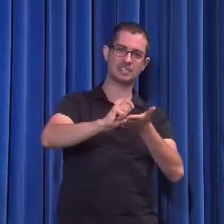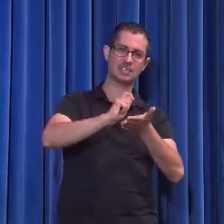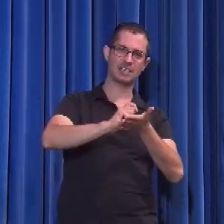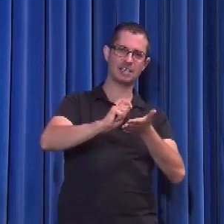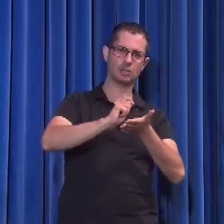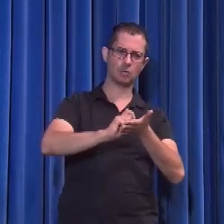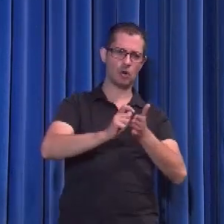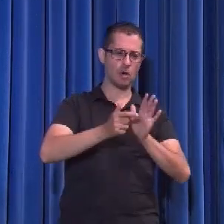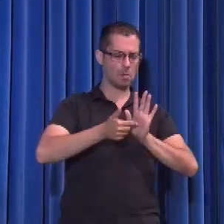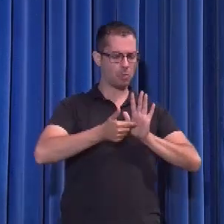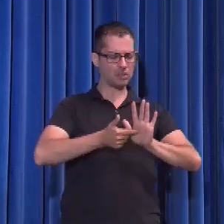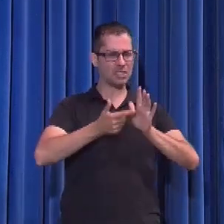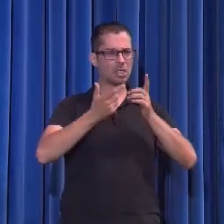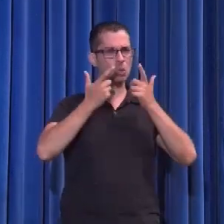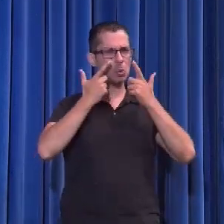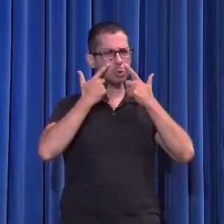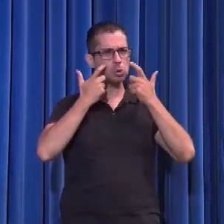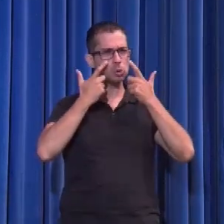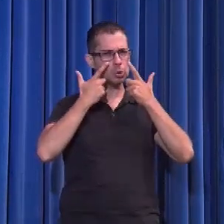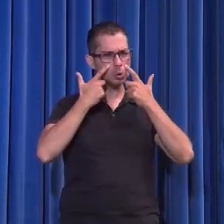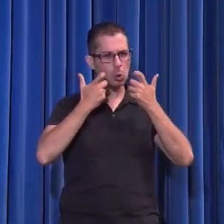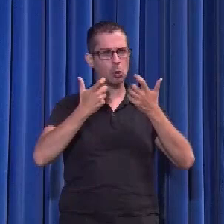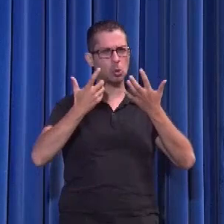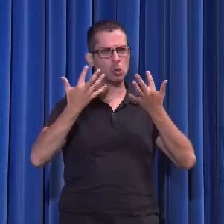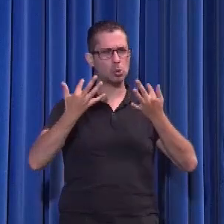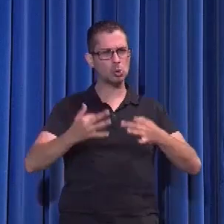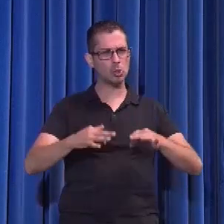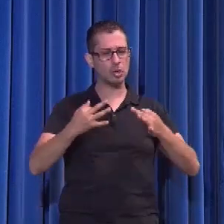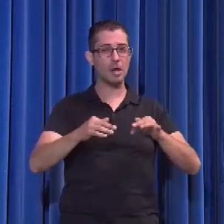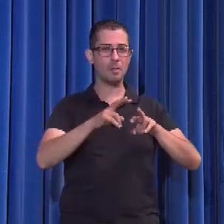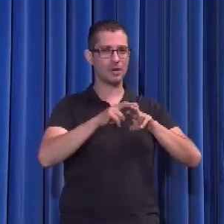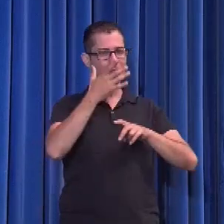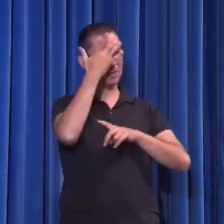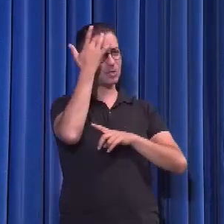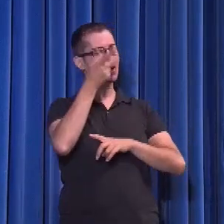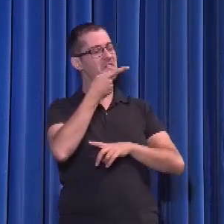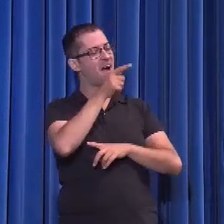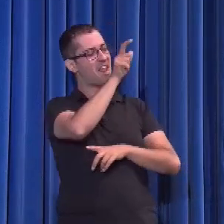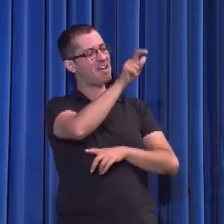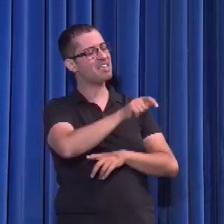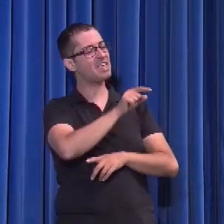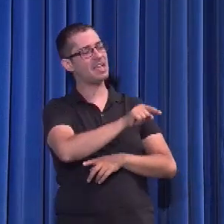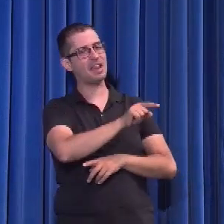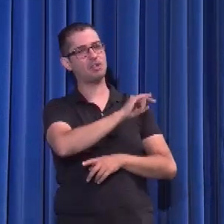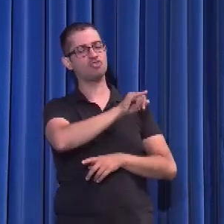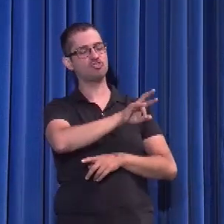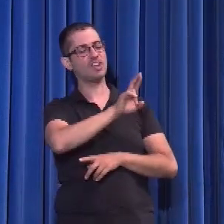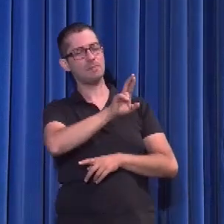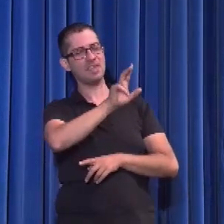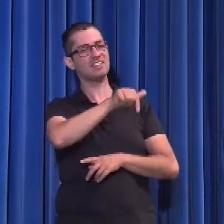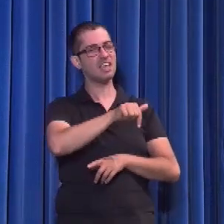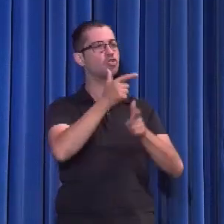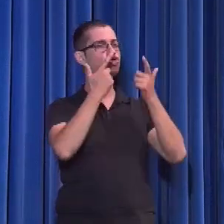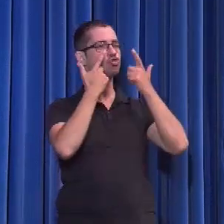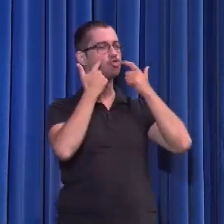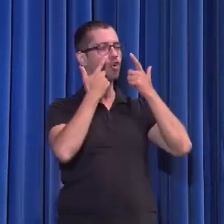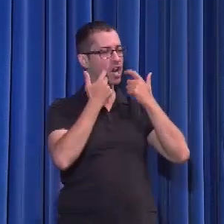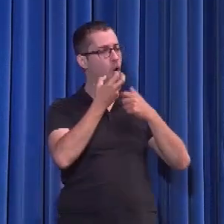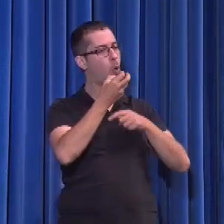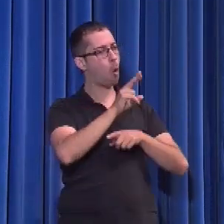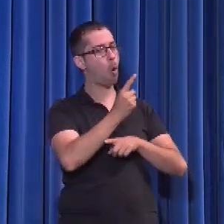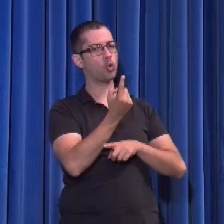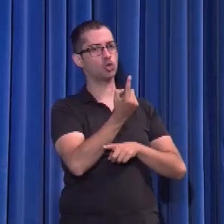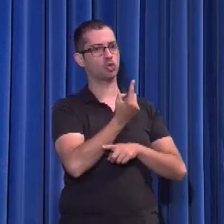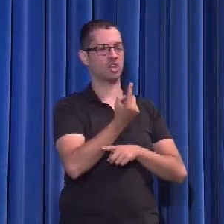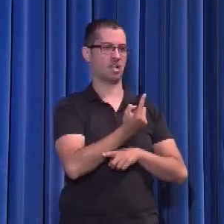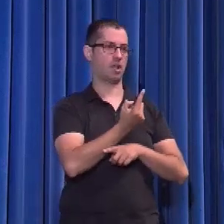dor, de choro. Por isso ele é chamado também o profeta chorão, ou profeta solitário, porque Deus até disse que não poderia